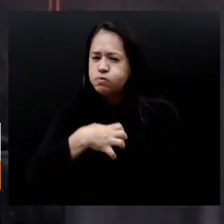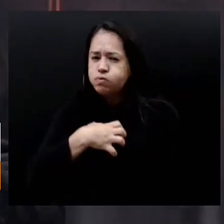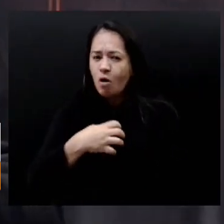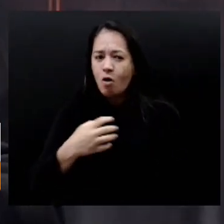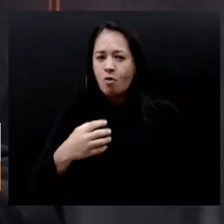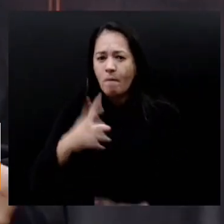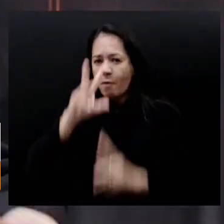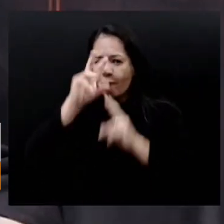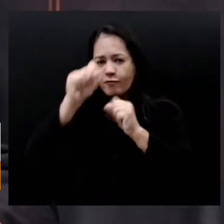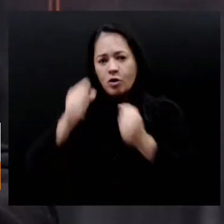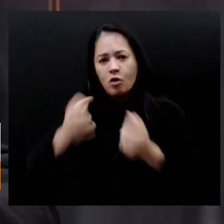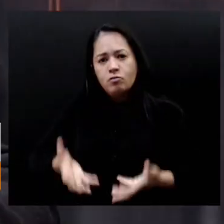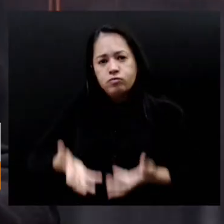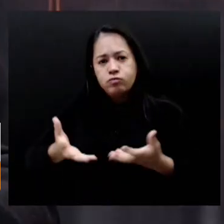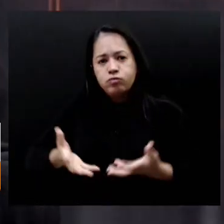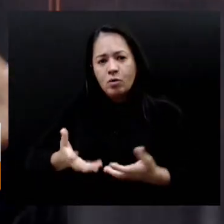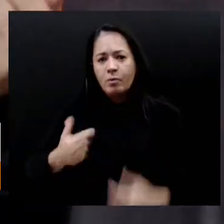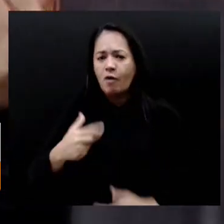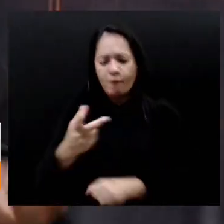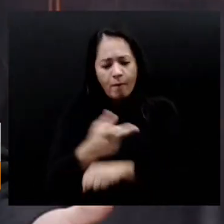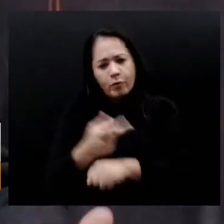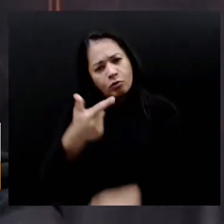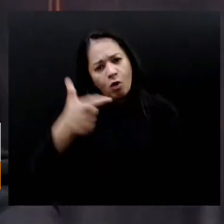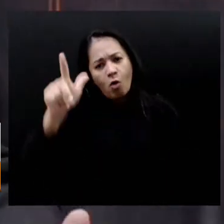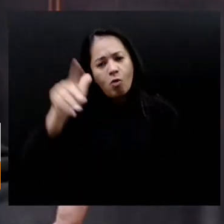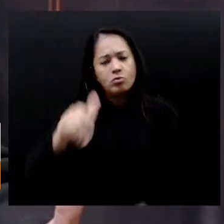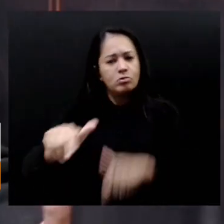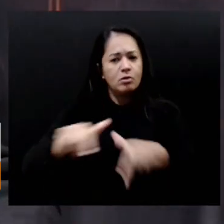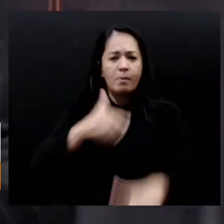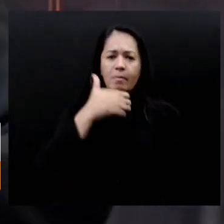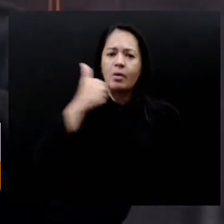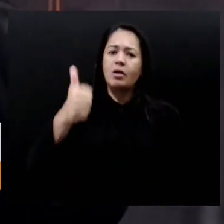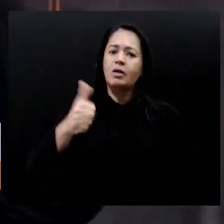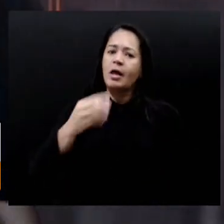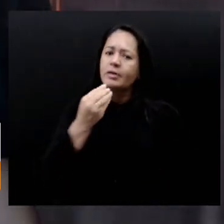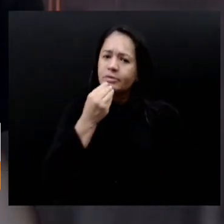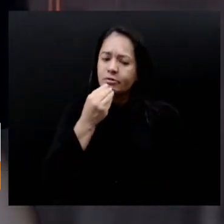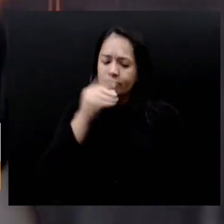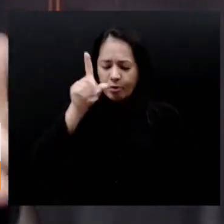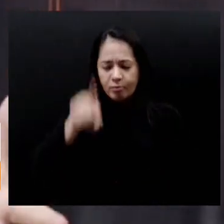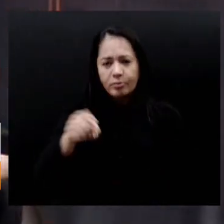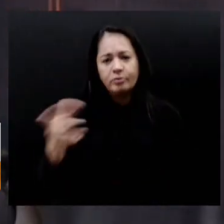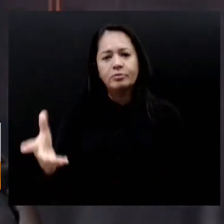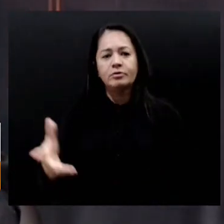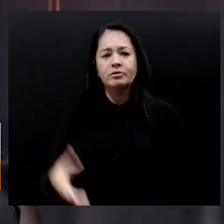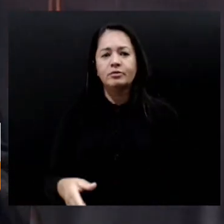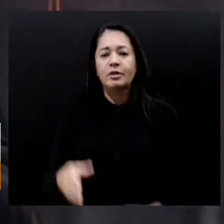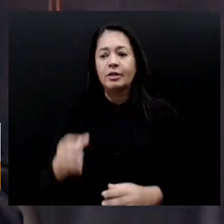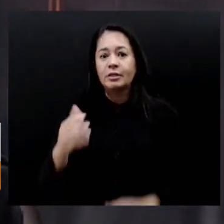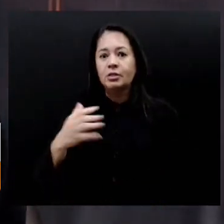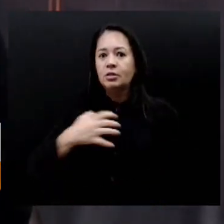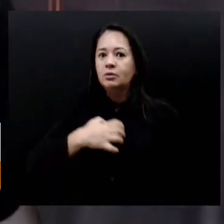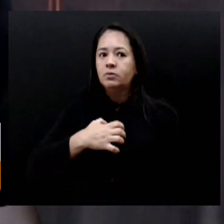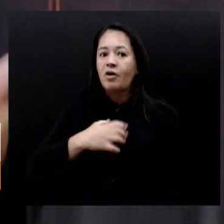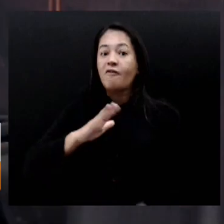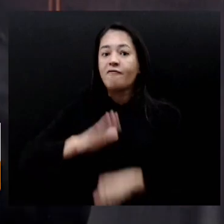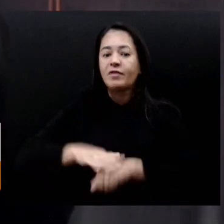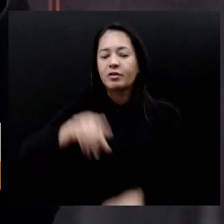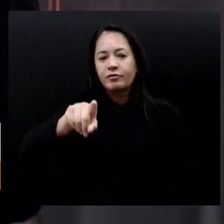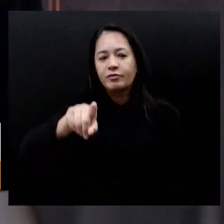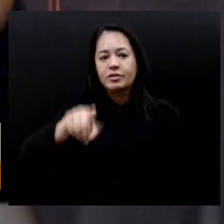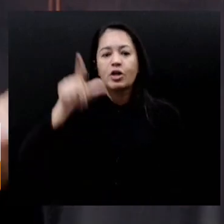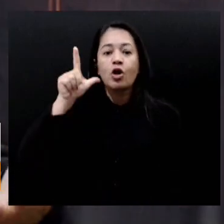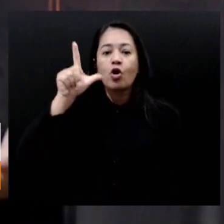para, vou procurar um trabalho melhor, isso é uma oportunidade. E essa raiva faz com que você tenha